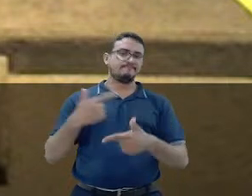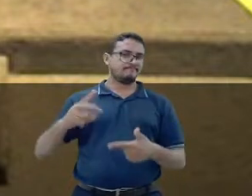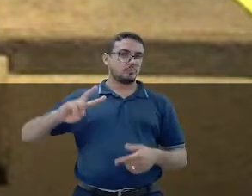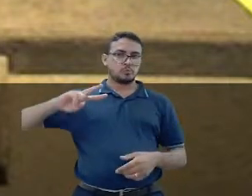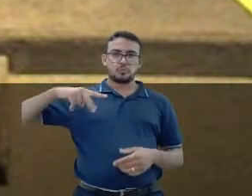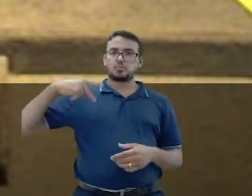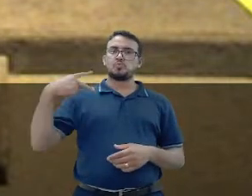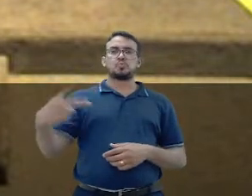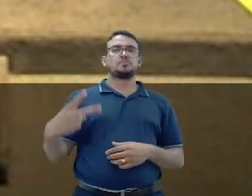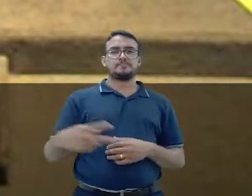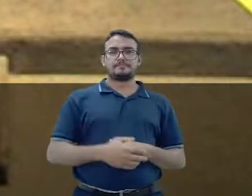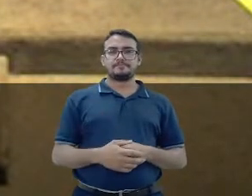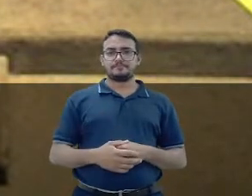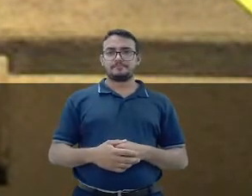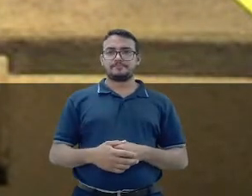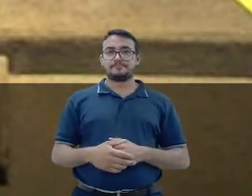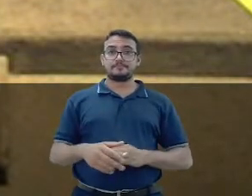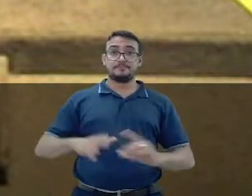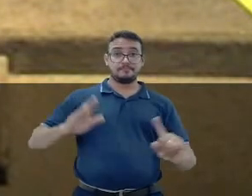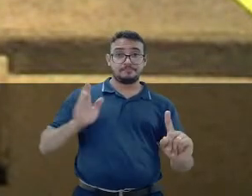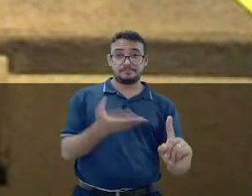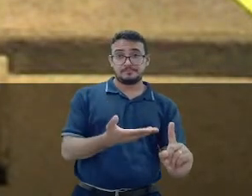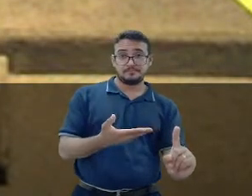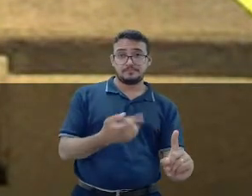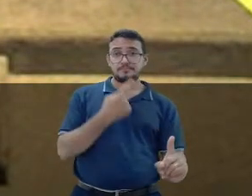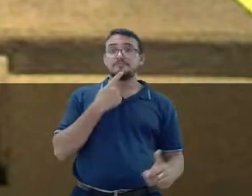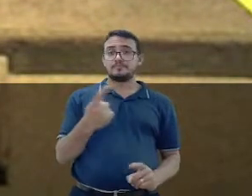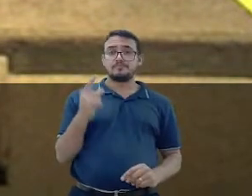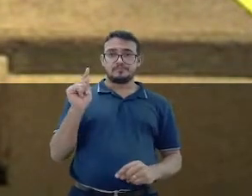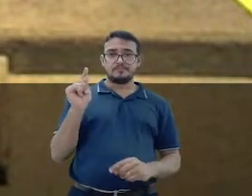reclamada, em defesa, alegou o quê?